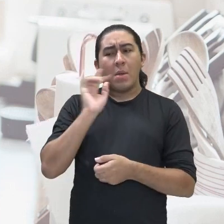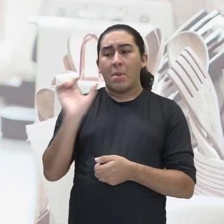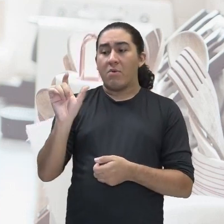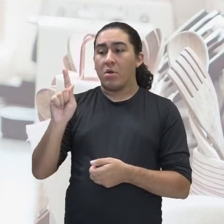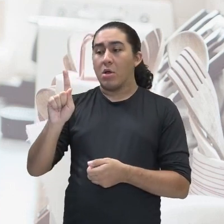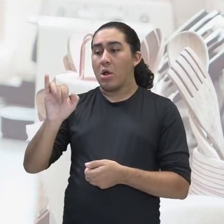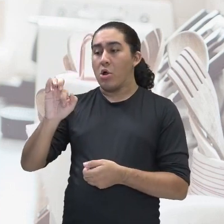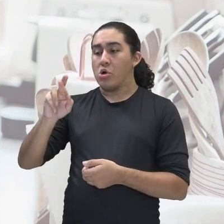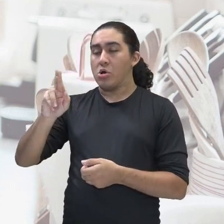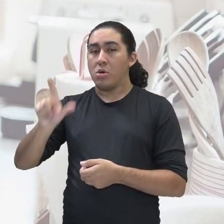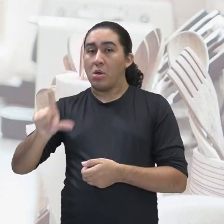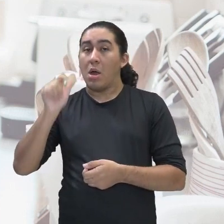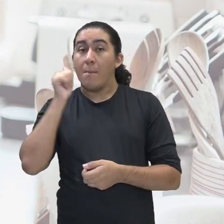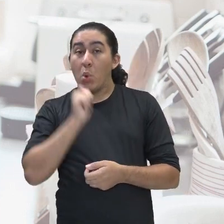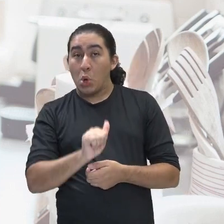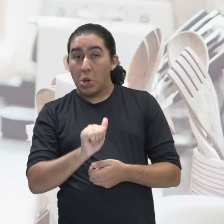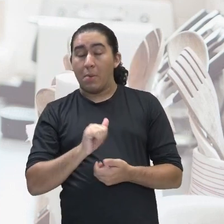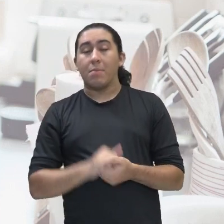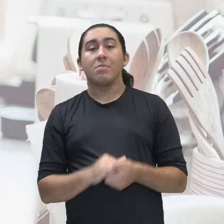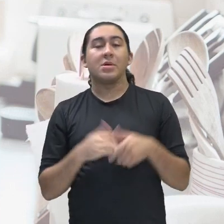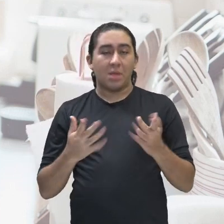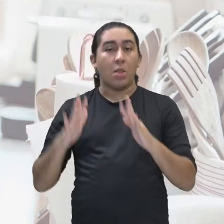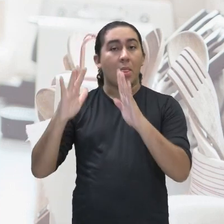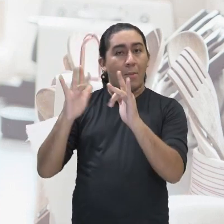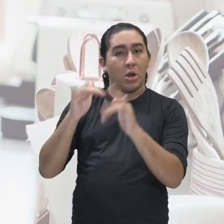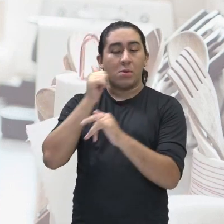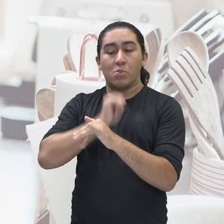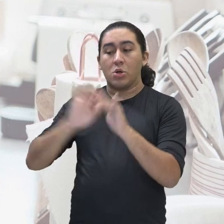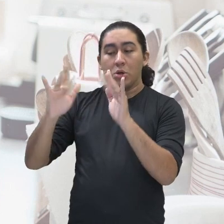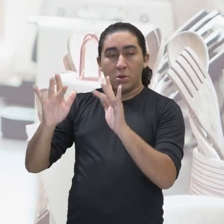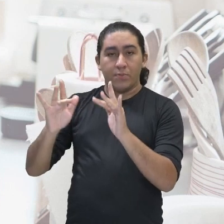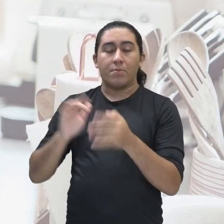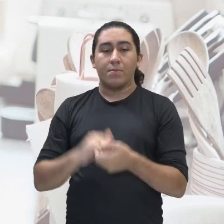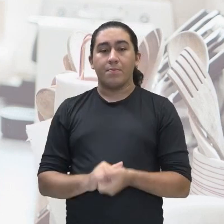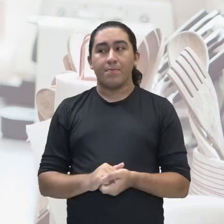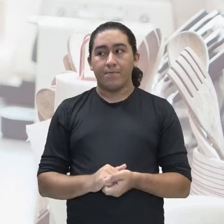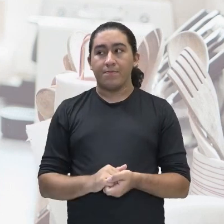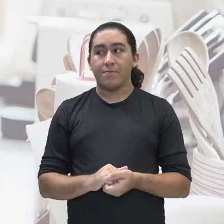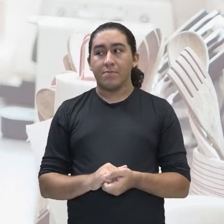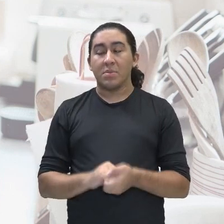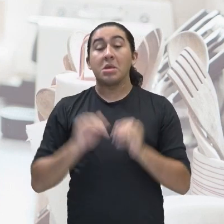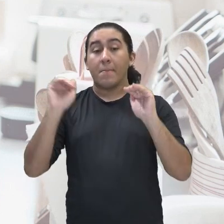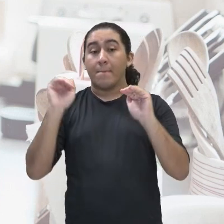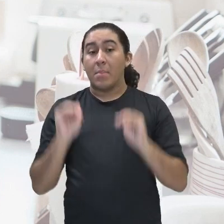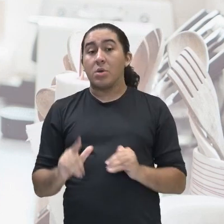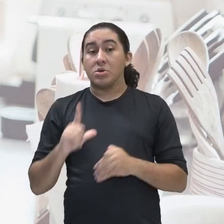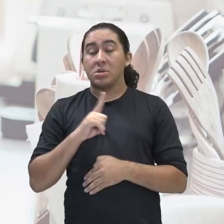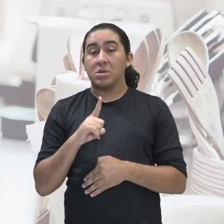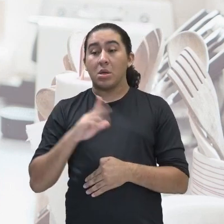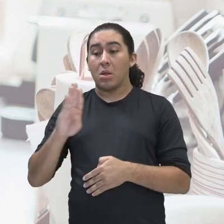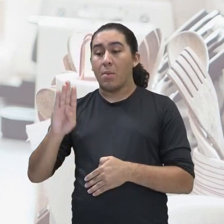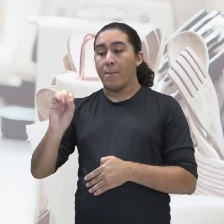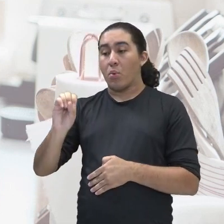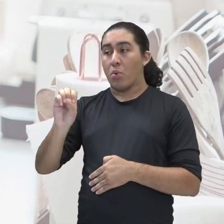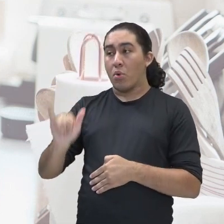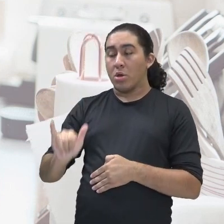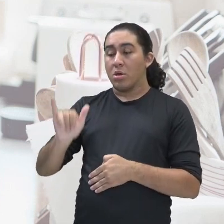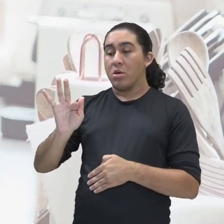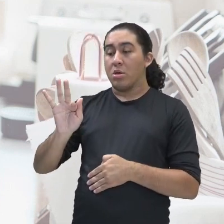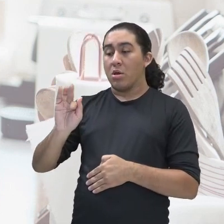e half brother, half brother. Então, continuando um pouquinho mais o nosso